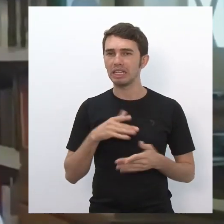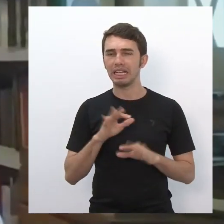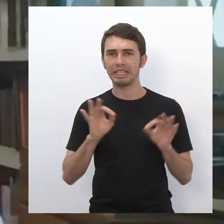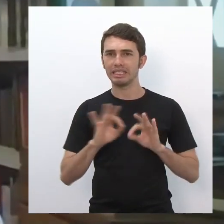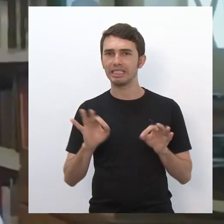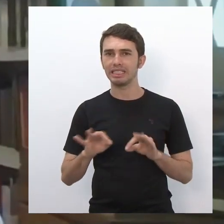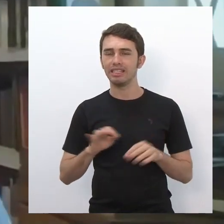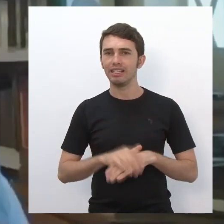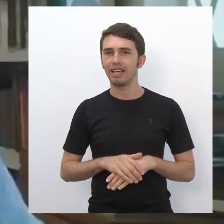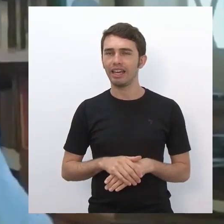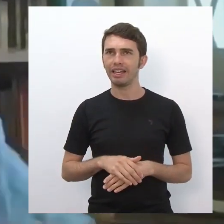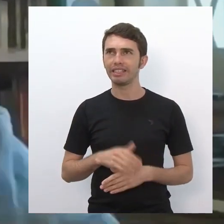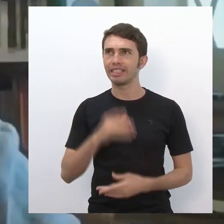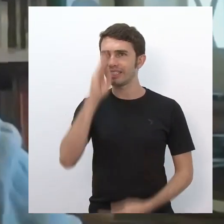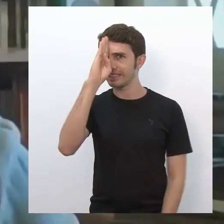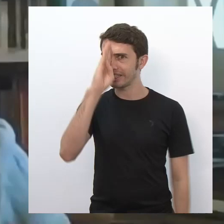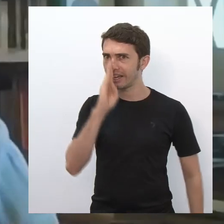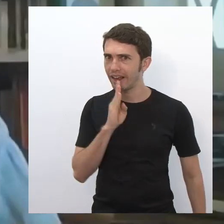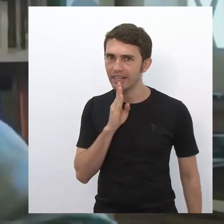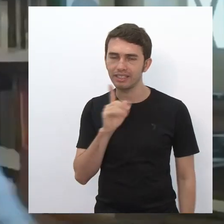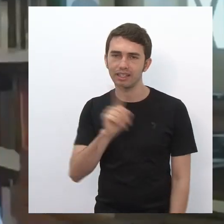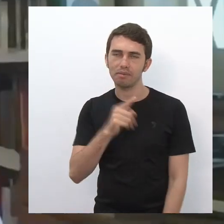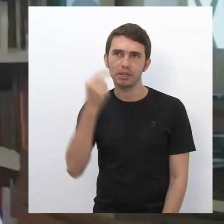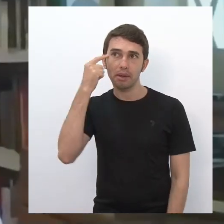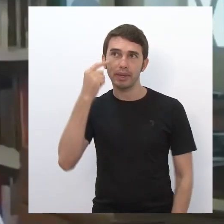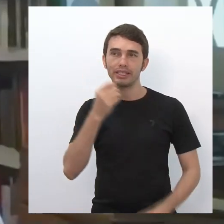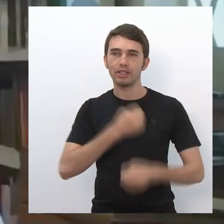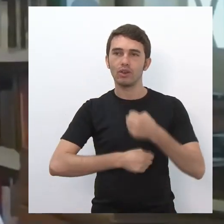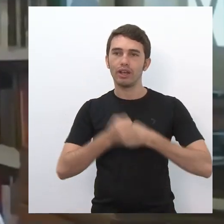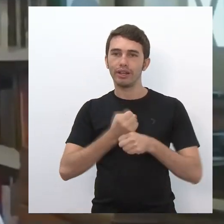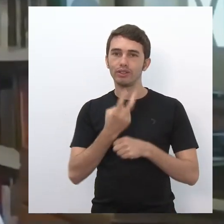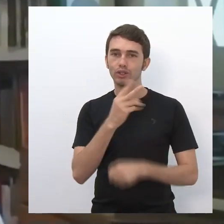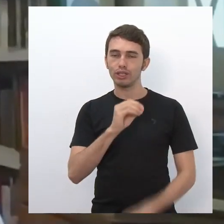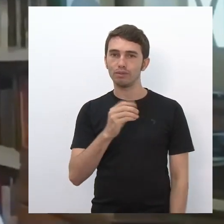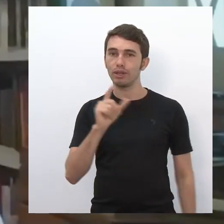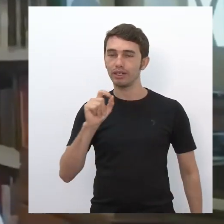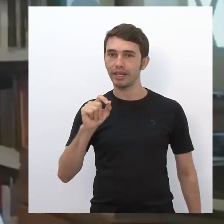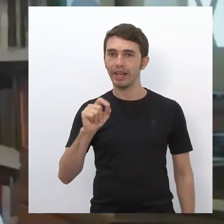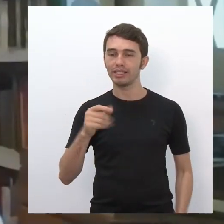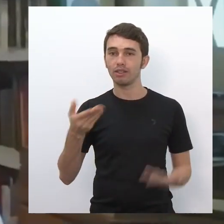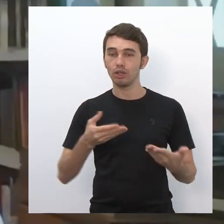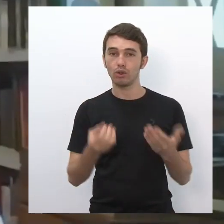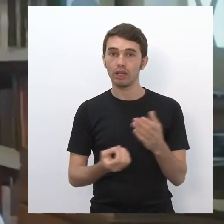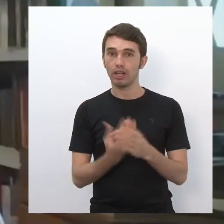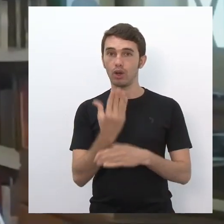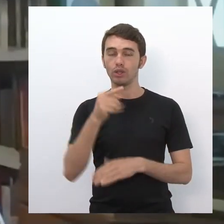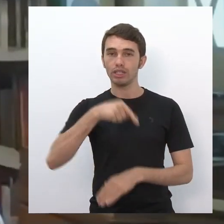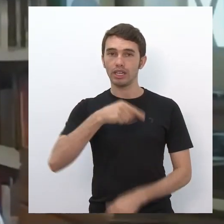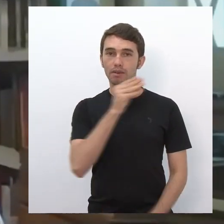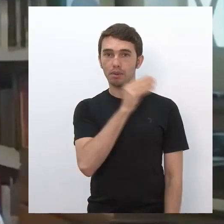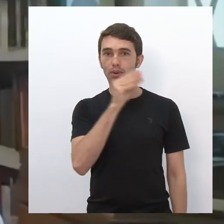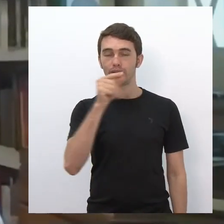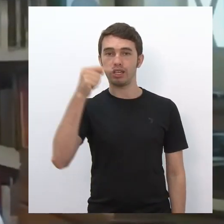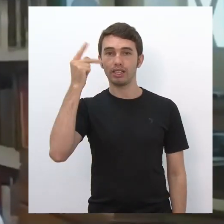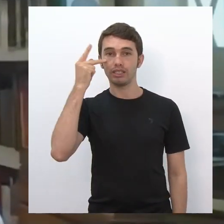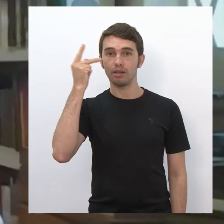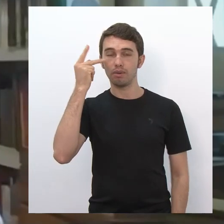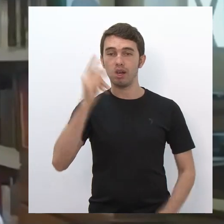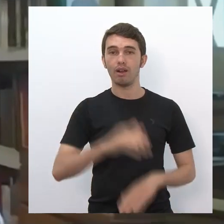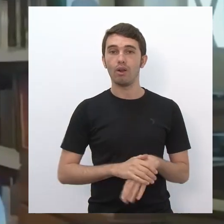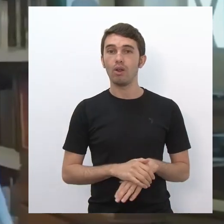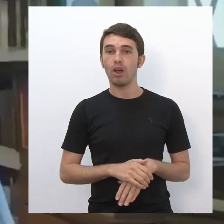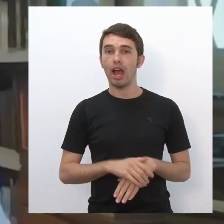fato, vem de graça, né? Você imagine que em 2010, quando surgiu a Biblioteca de São Paulo, né, ela surge